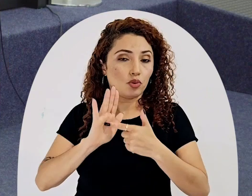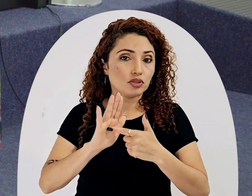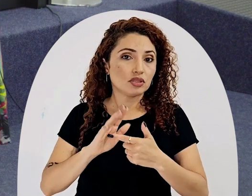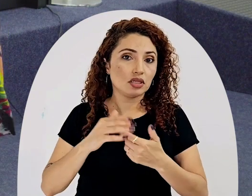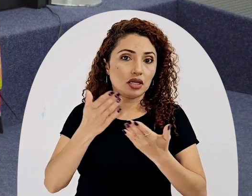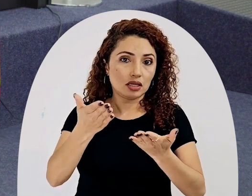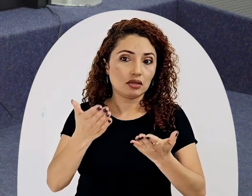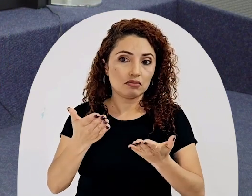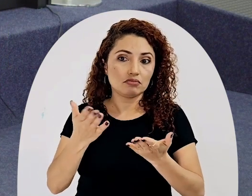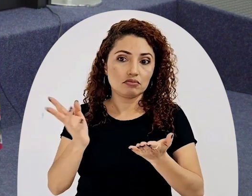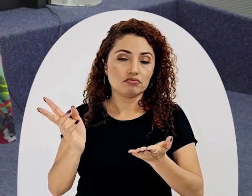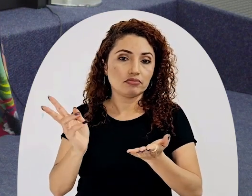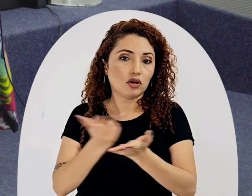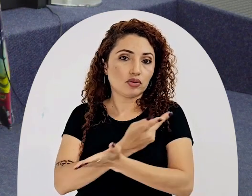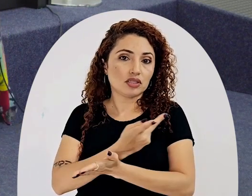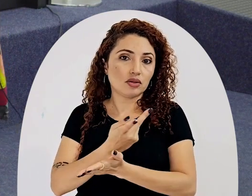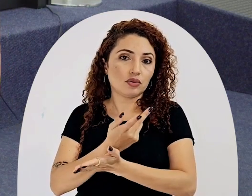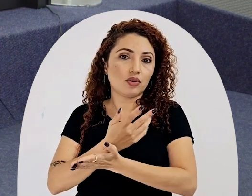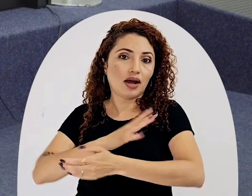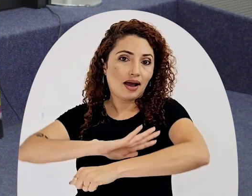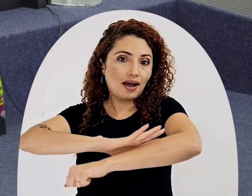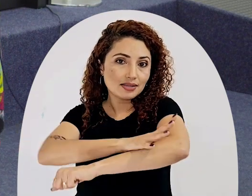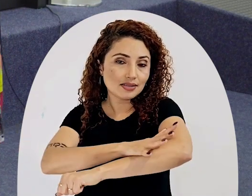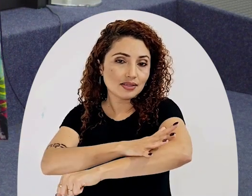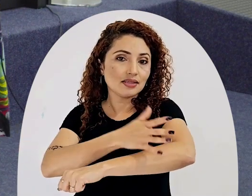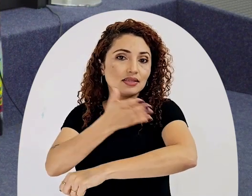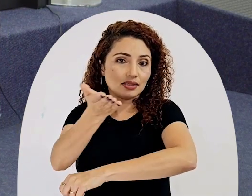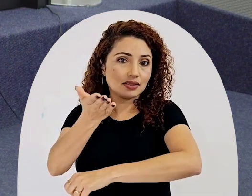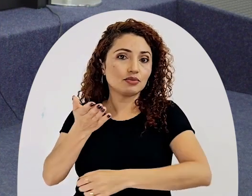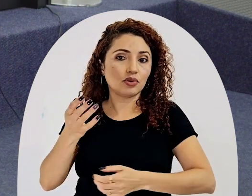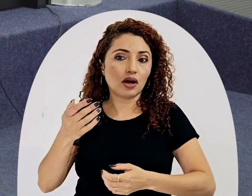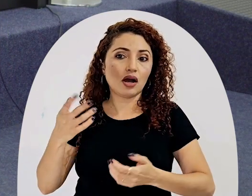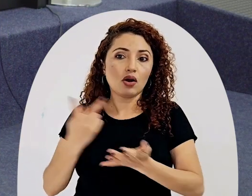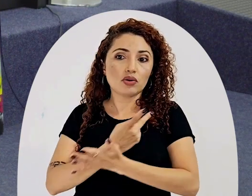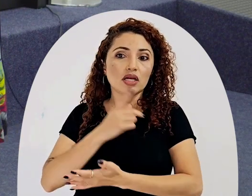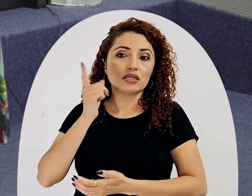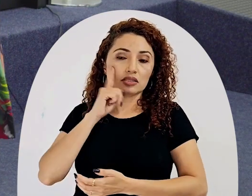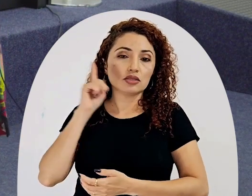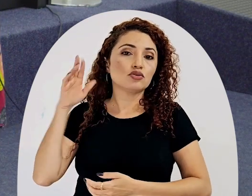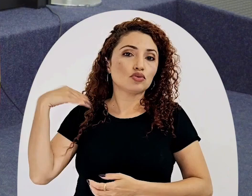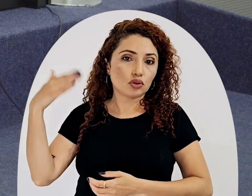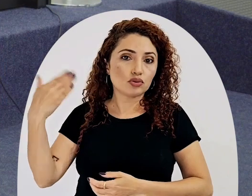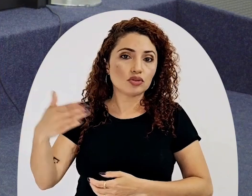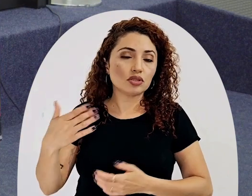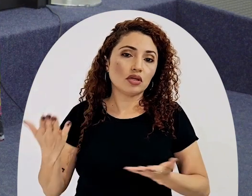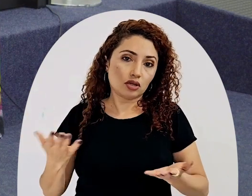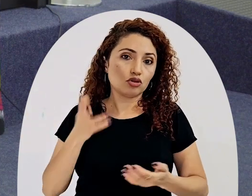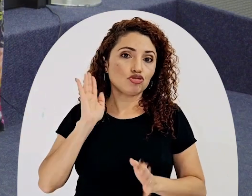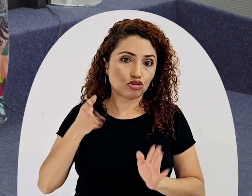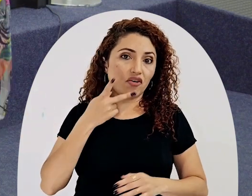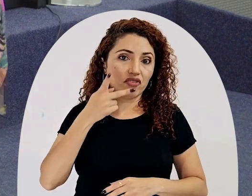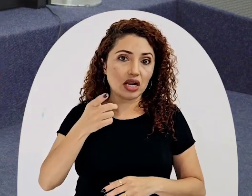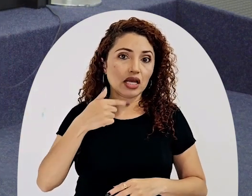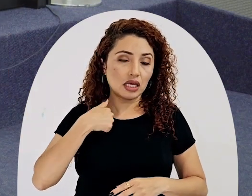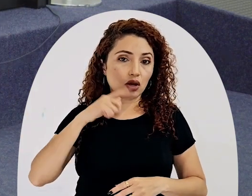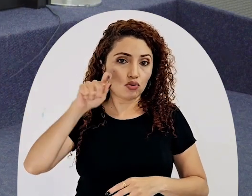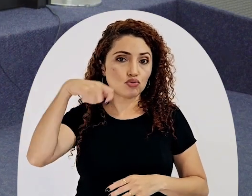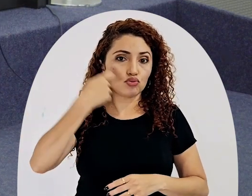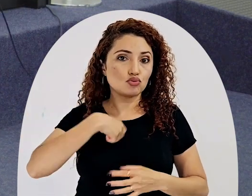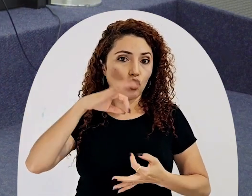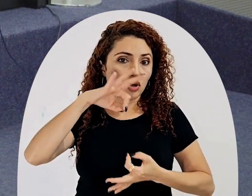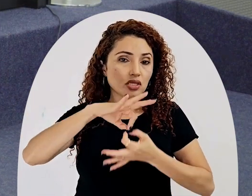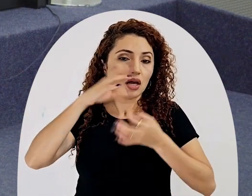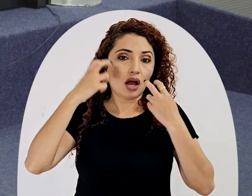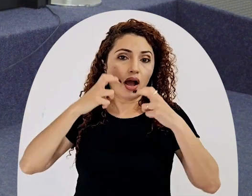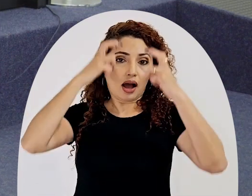todos os dias. Falei para vocês que eu sou ariana com ascendente em Áries, gente. Então não posso falar aqui uma palavra, porque